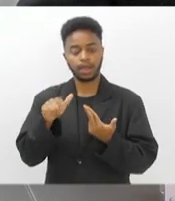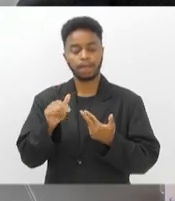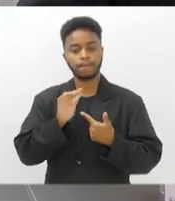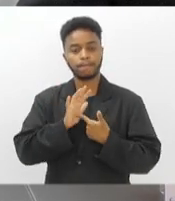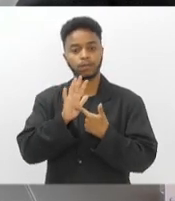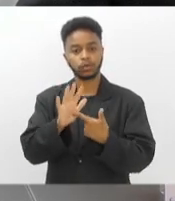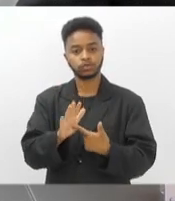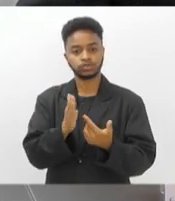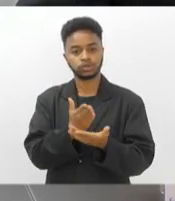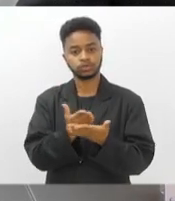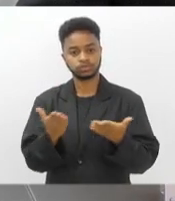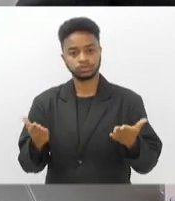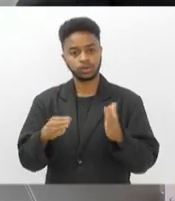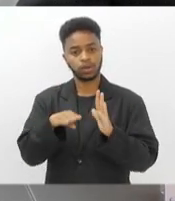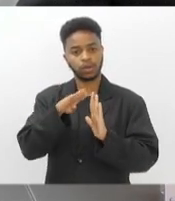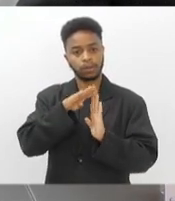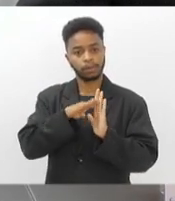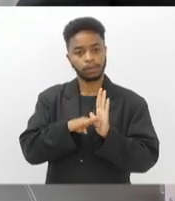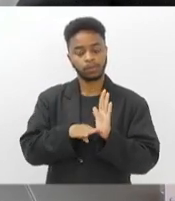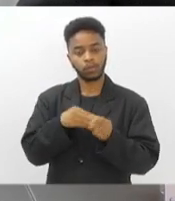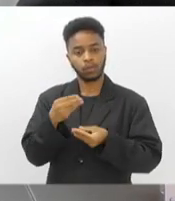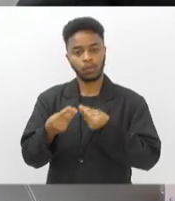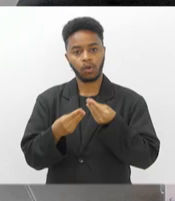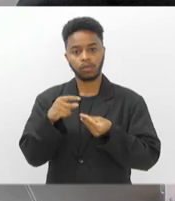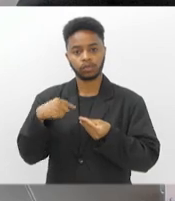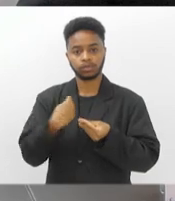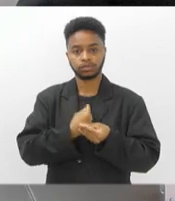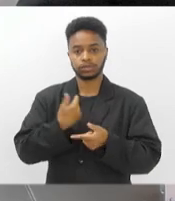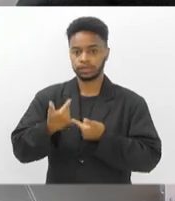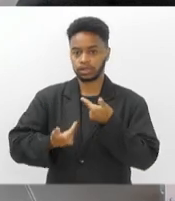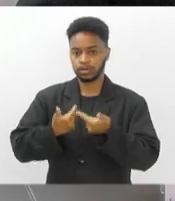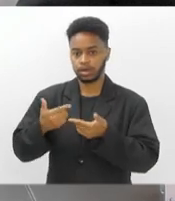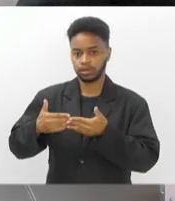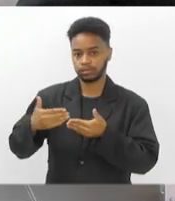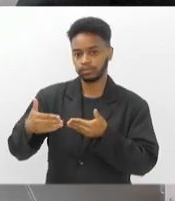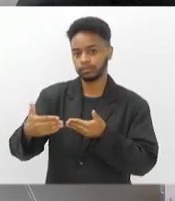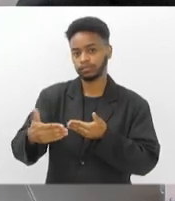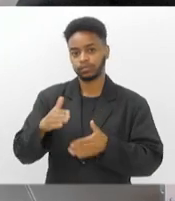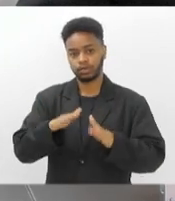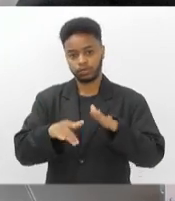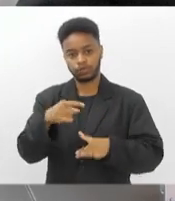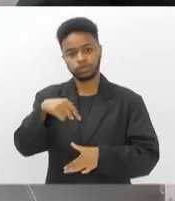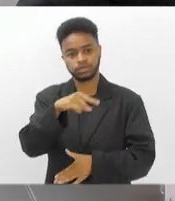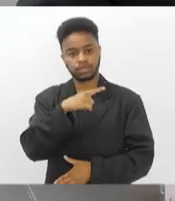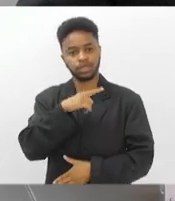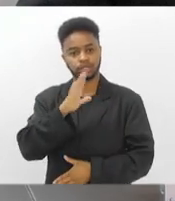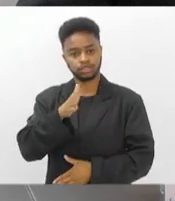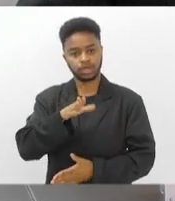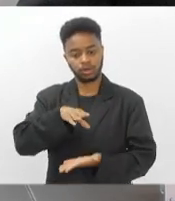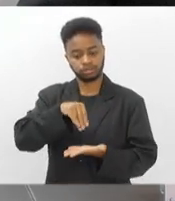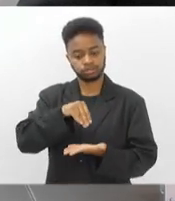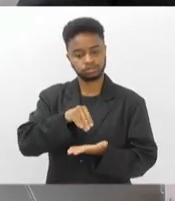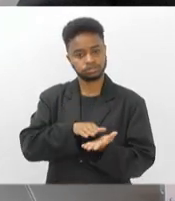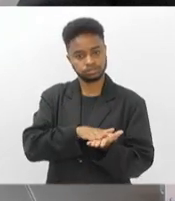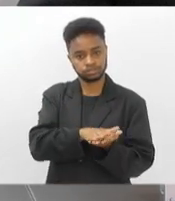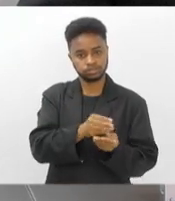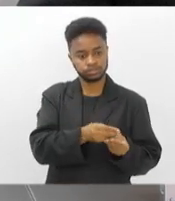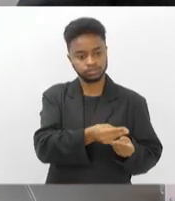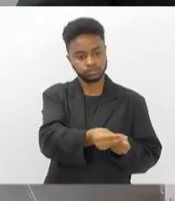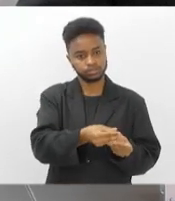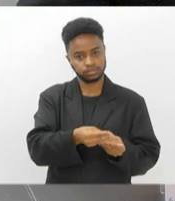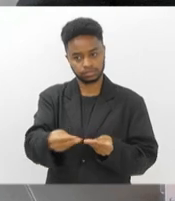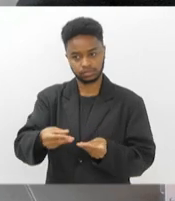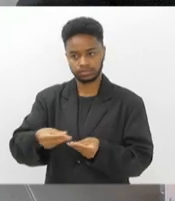o plano de trabalho que vossas excelências já devem ter uma cópia desse plano apresentado